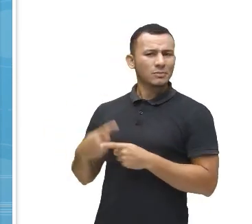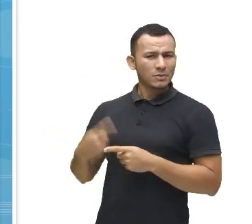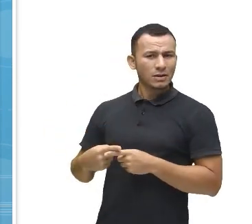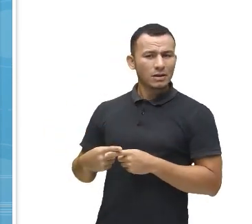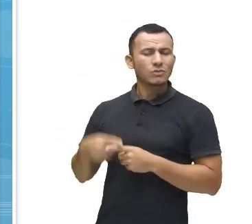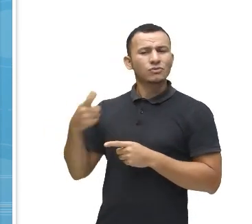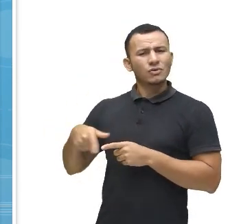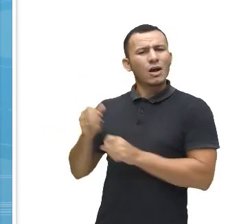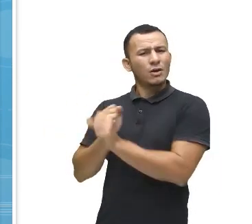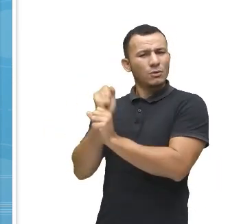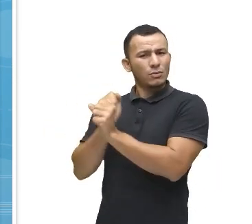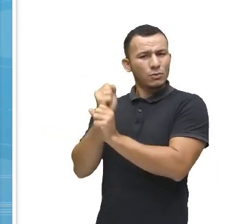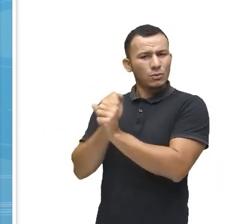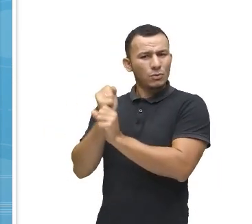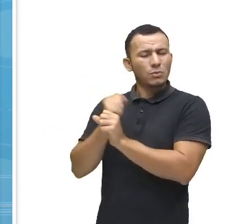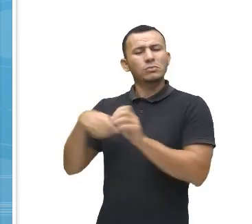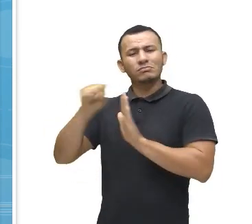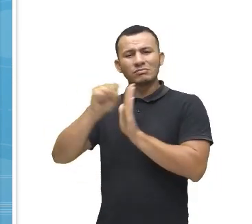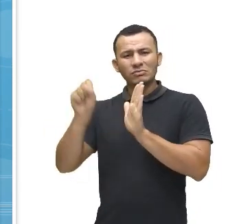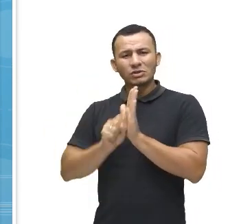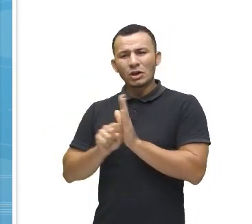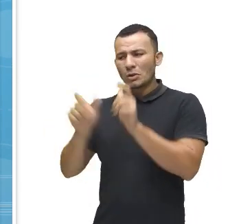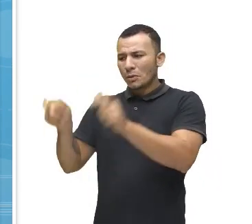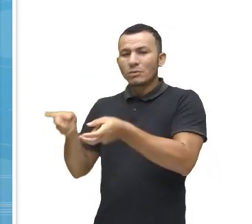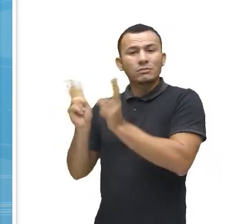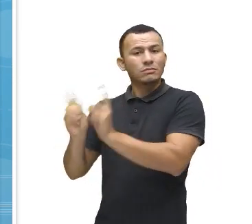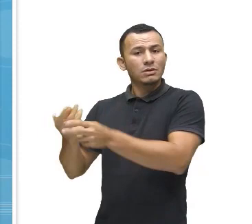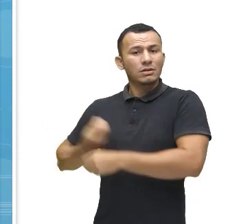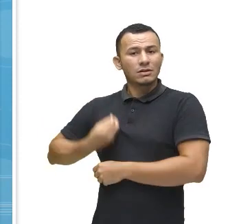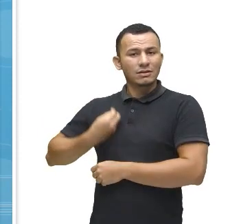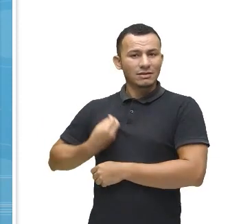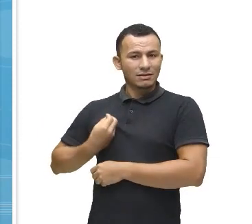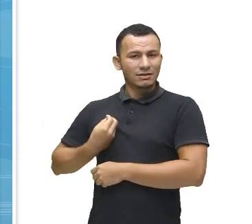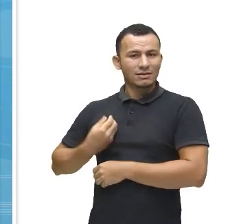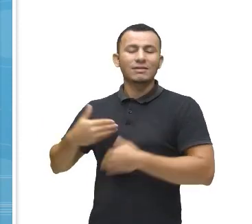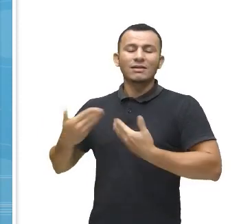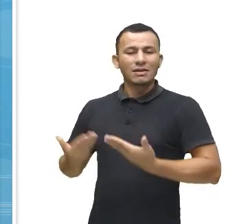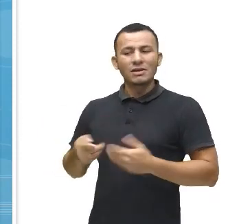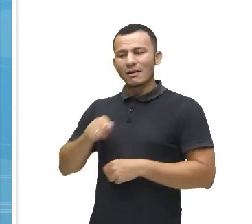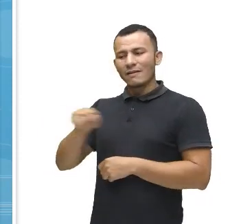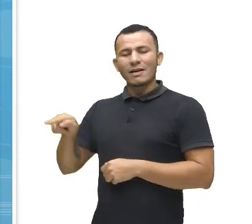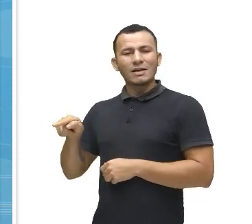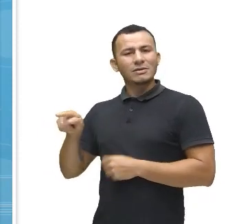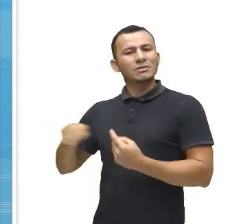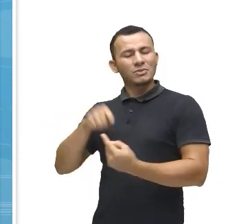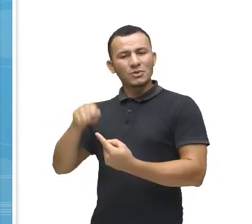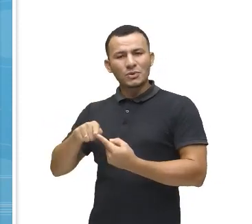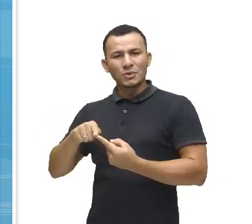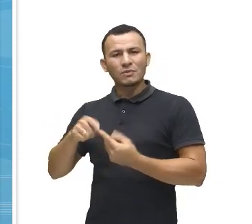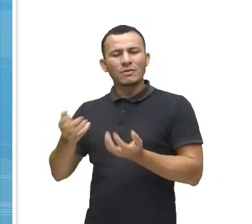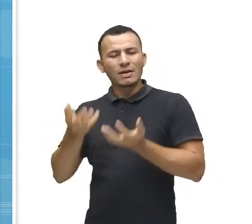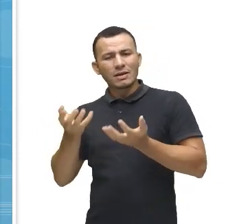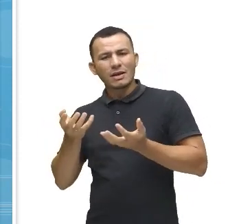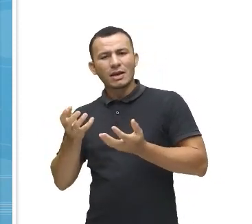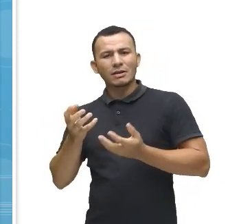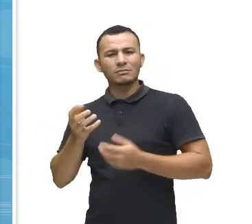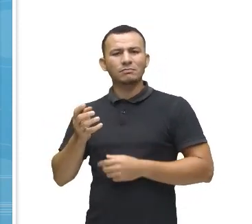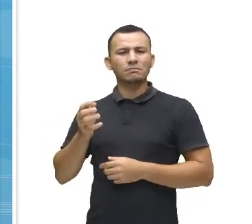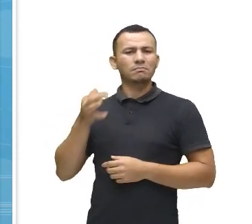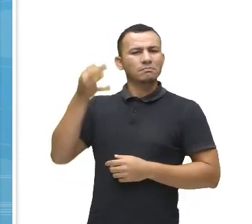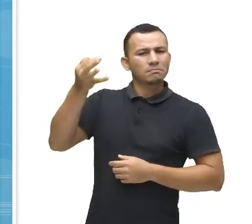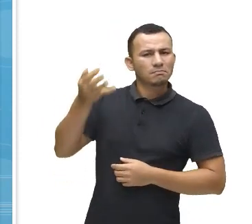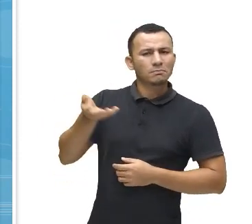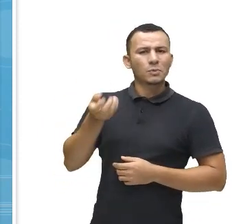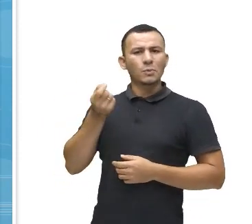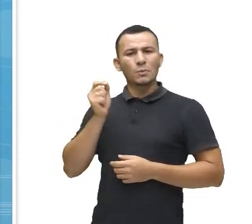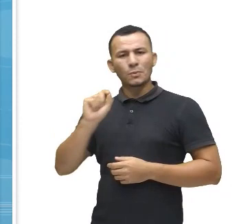durante muitos anos e até séculos habitavam ali. Então, o que esses remanescentes quilombolas desses quilombos urbanos buscam